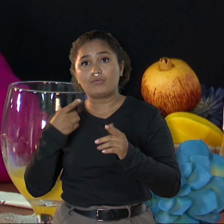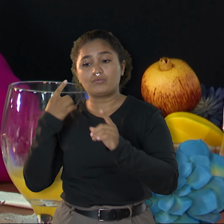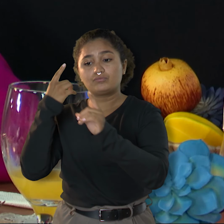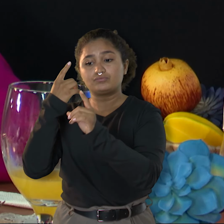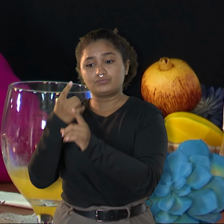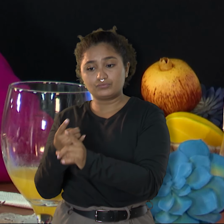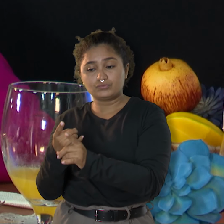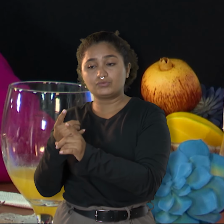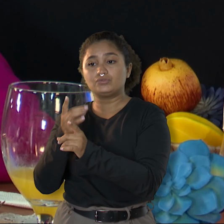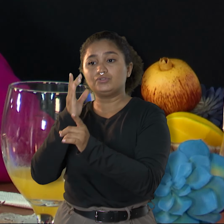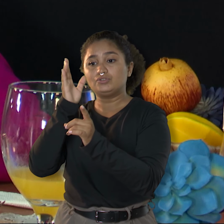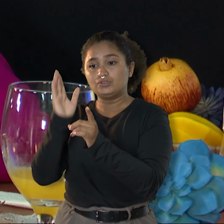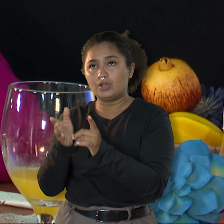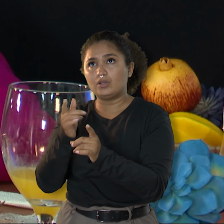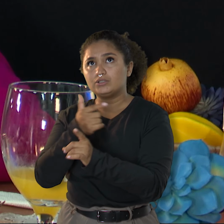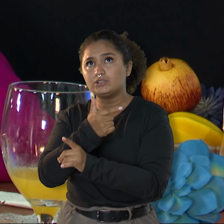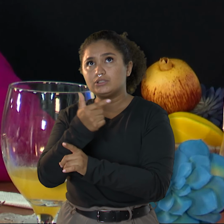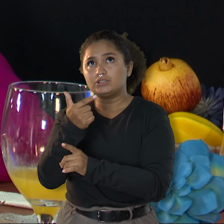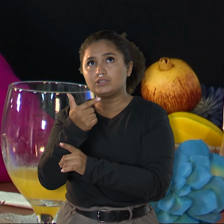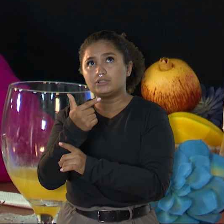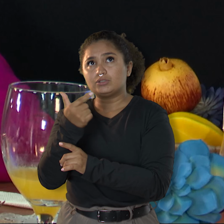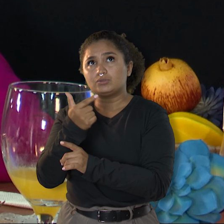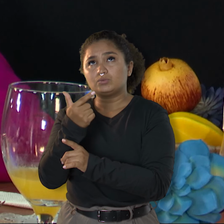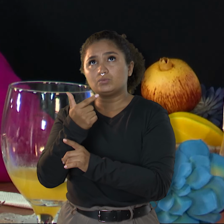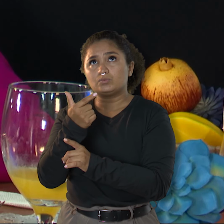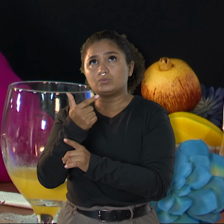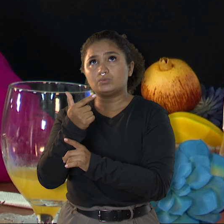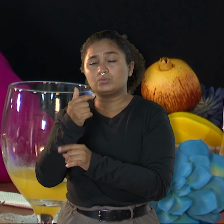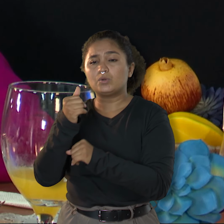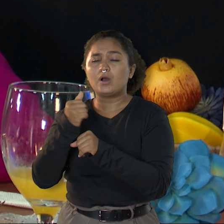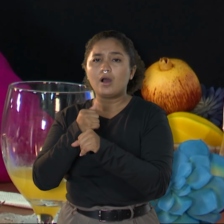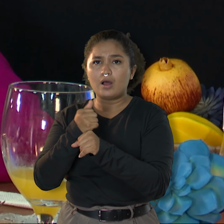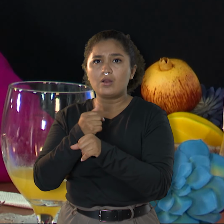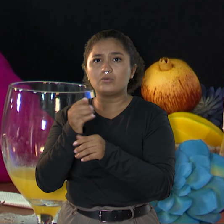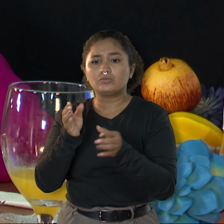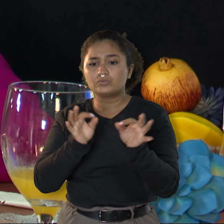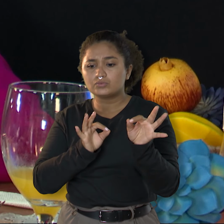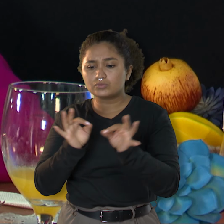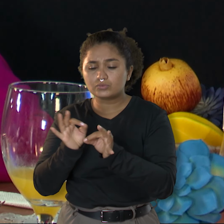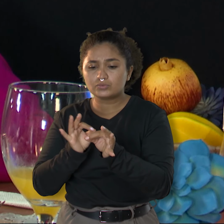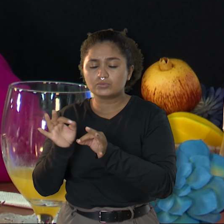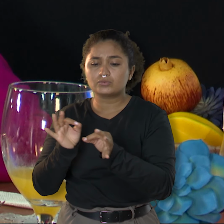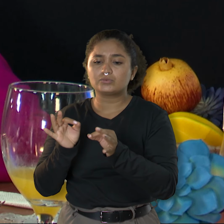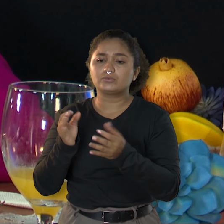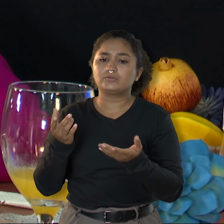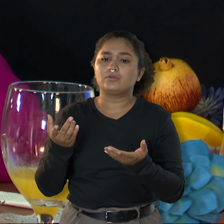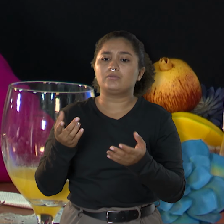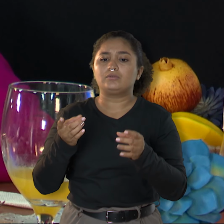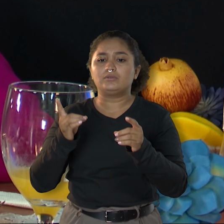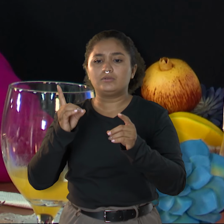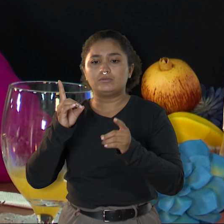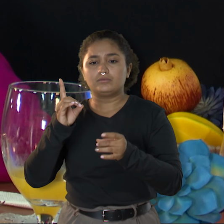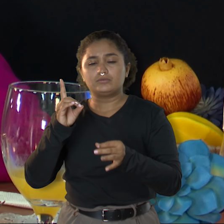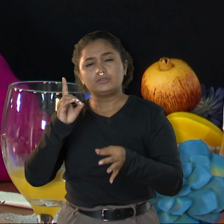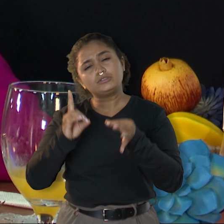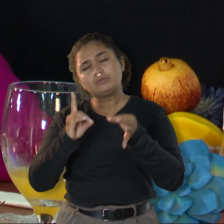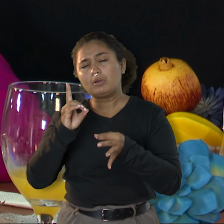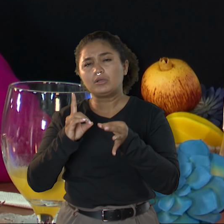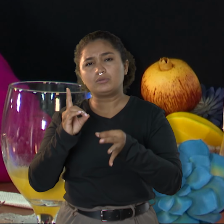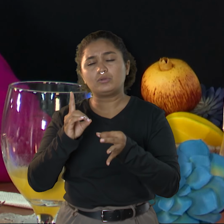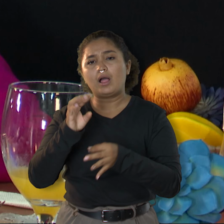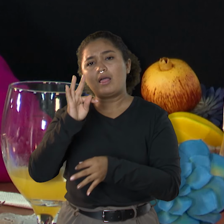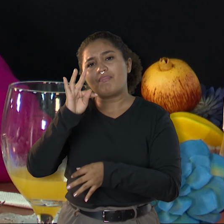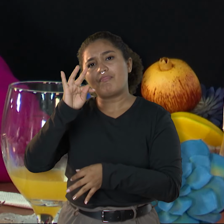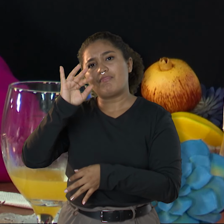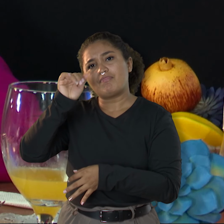encontro, já no segundo ano de gestão da desembargadora Tânia. E nós subimos da última posição para a honrosa penúltima